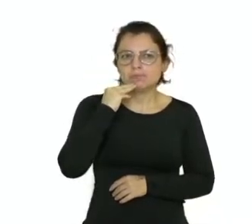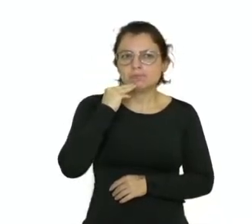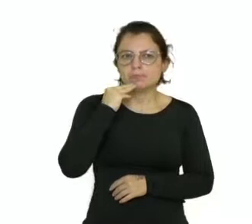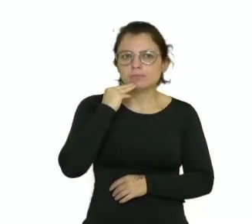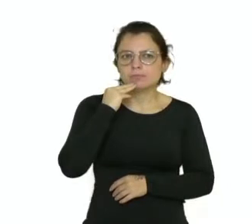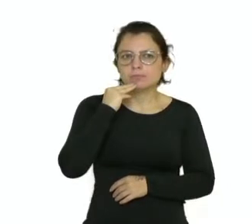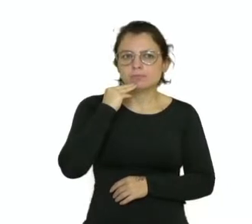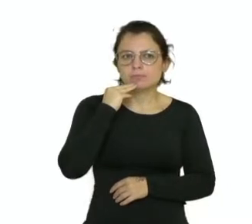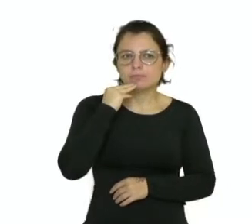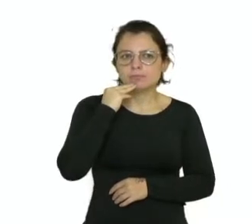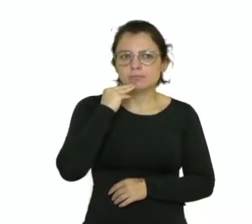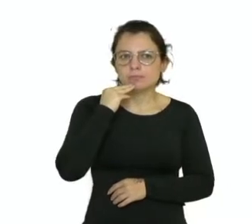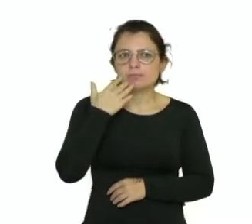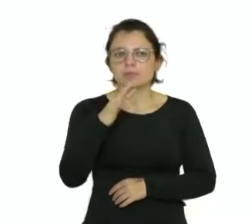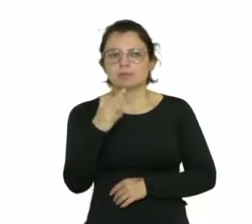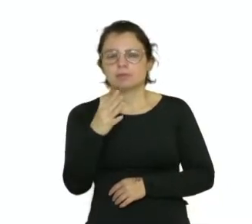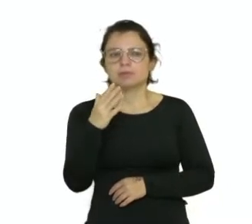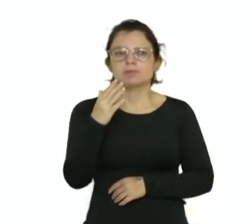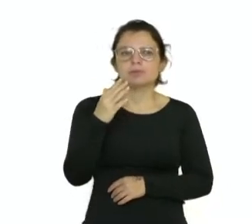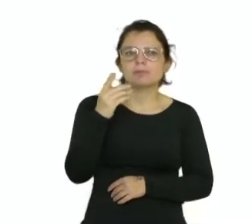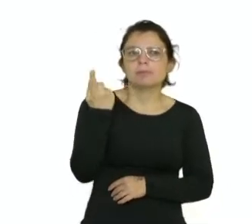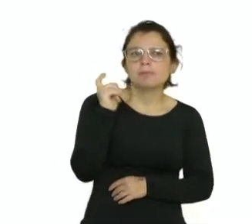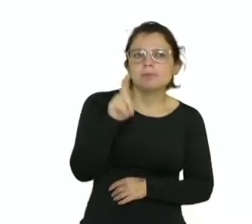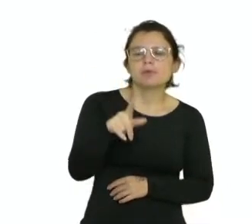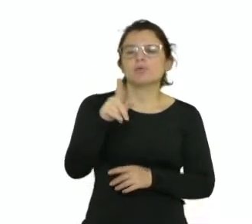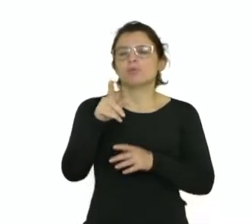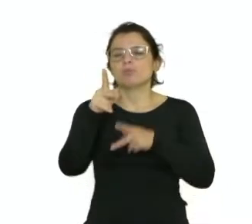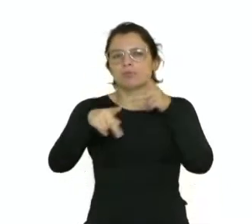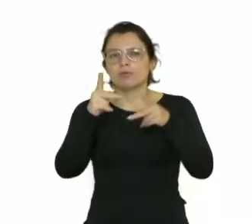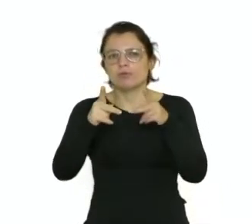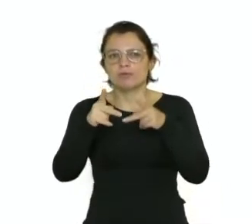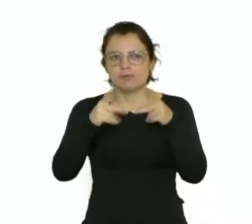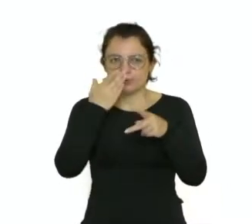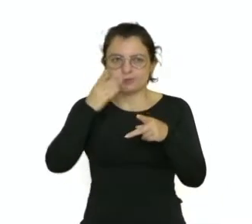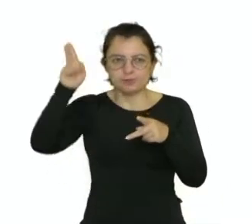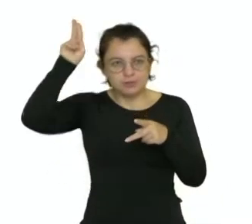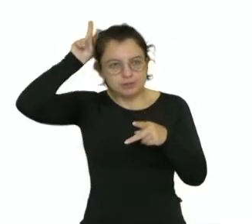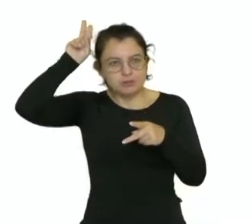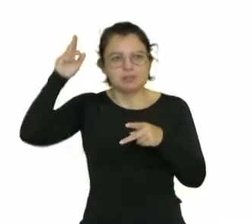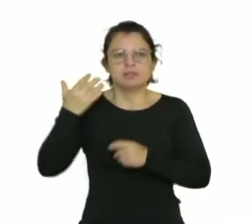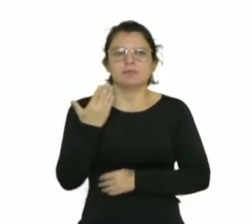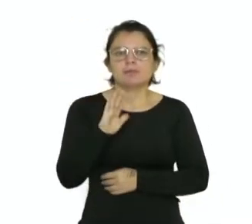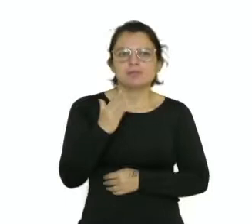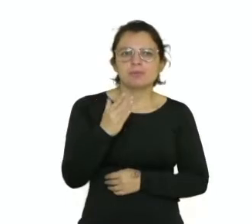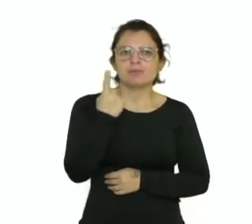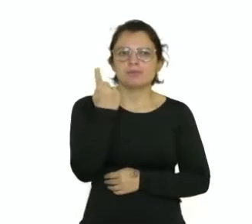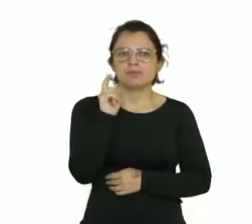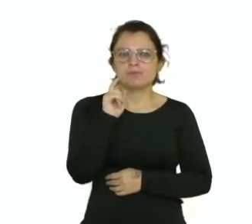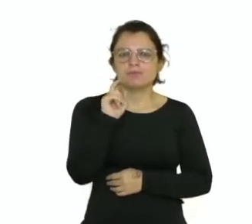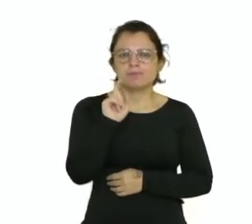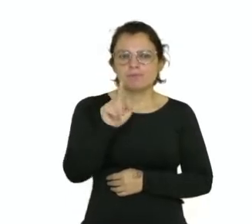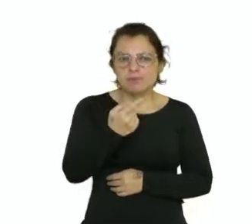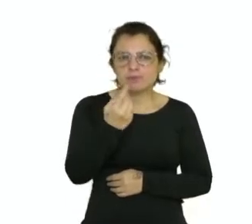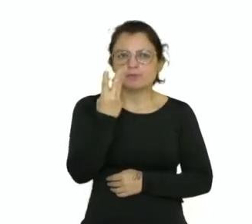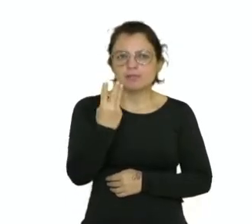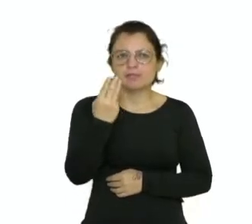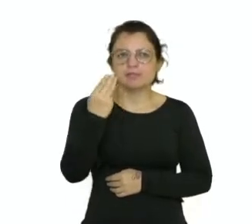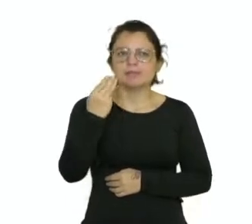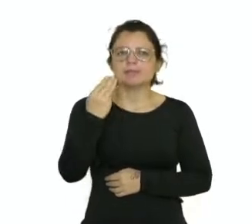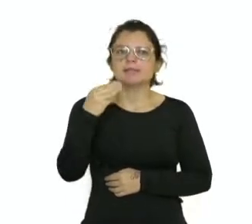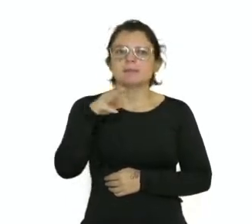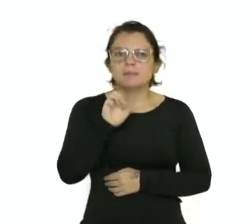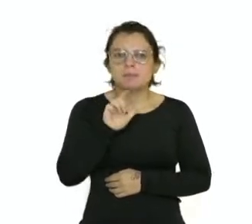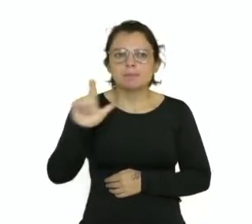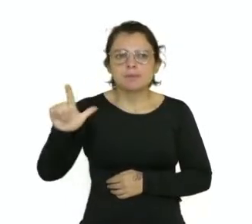1.300 línguas, né? Distintas, a maioria derivada de dois troncos linguísticos, o tupi e o